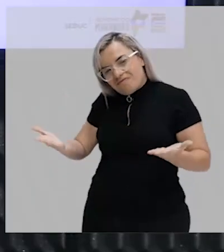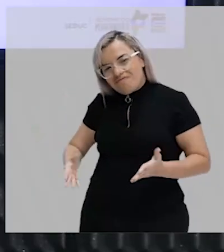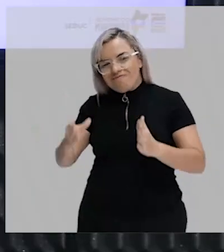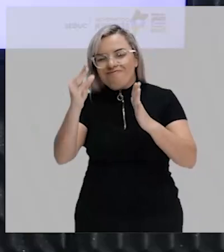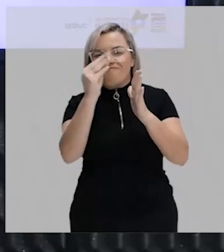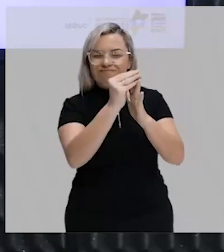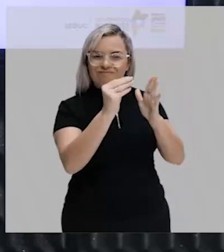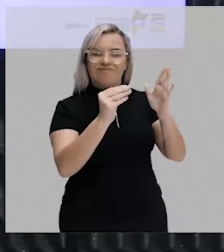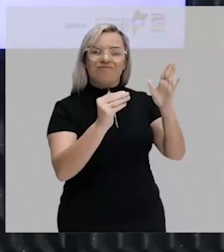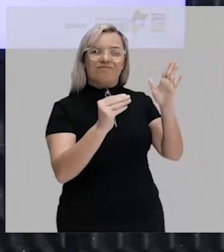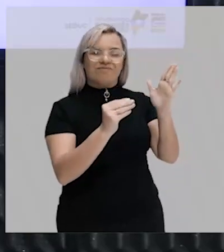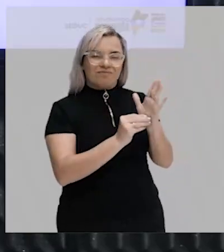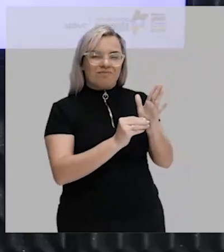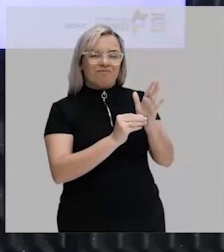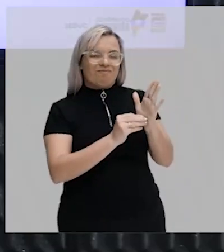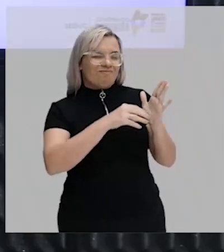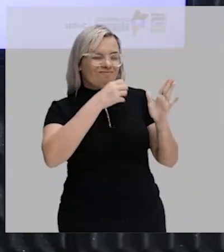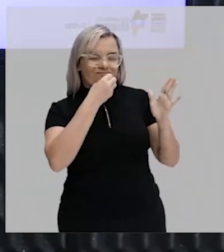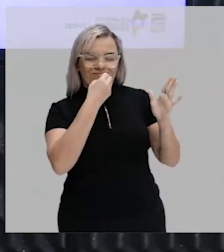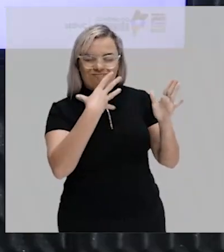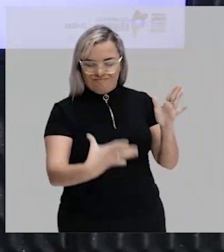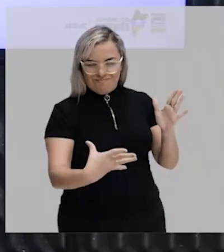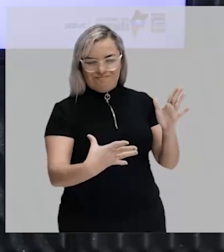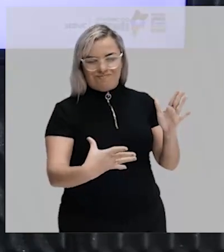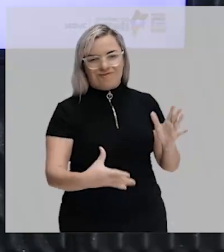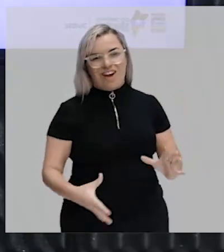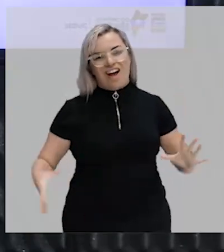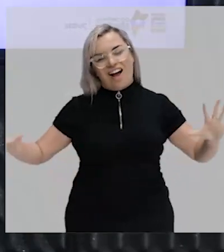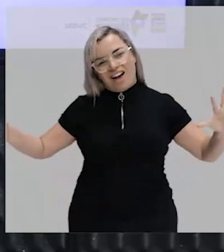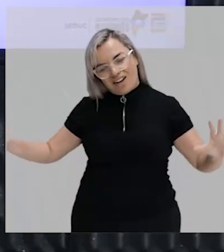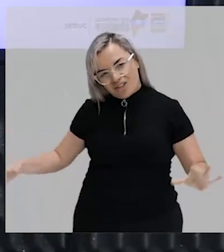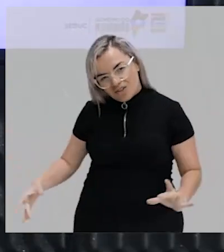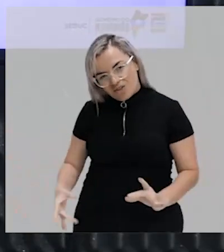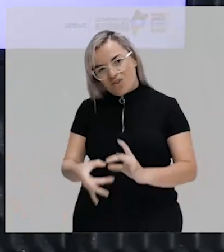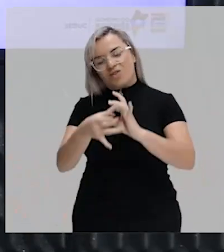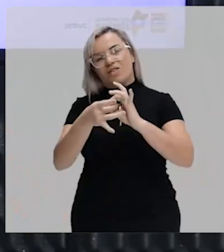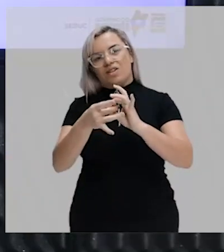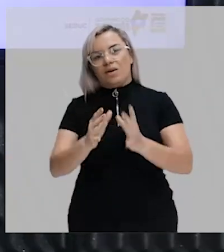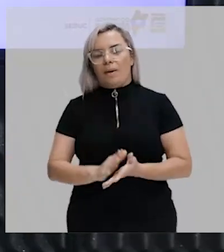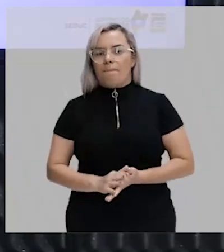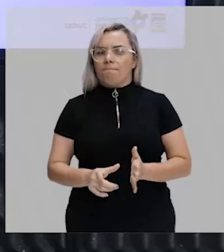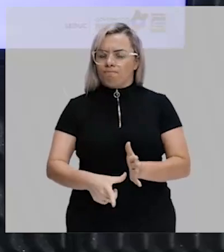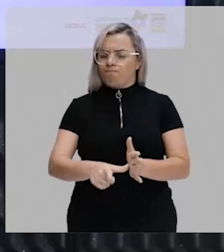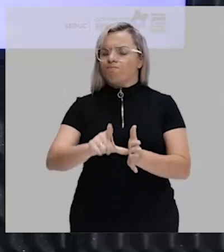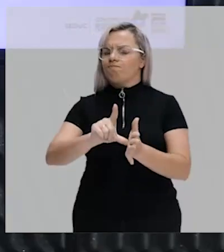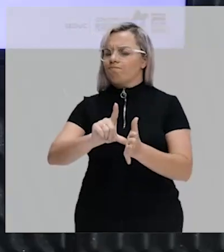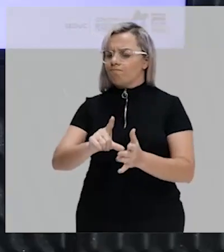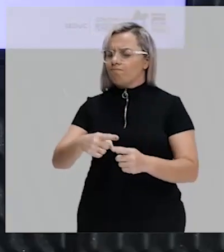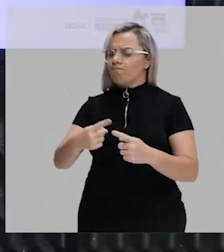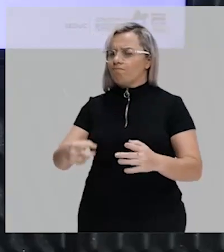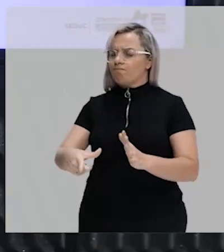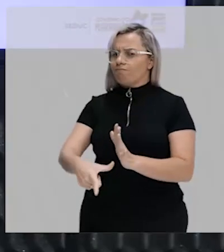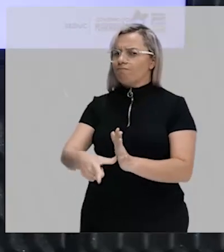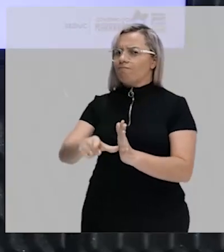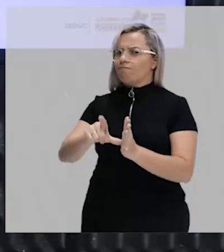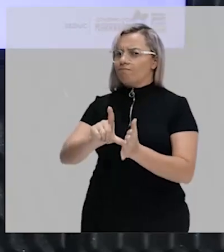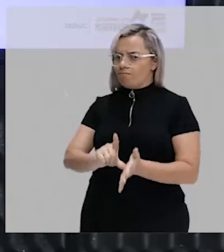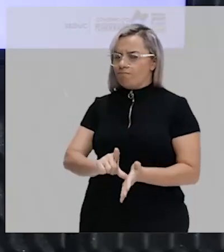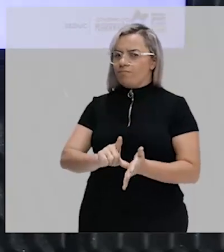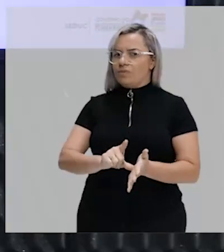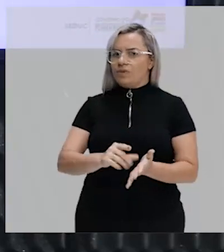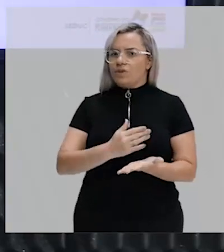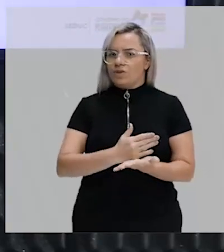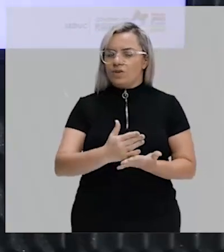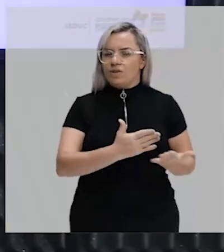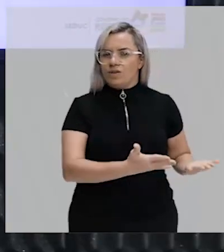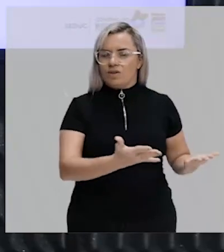assuntozinho saboroso que são as conjunções. Mas antes de nós começarmos, de eu convidar vocês para vir comigo, eu